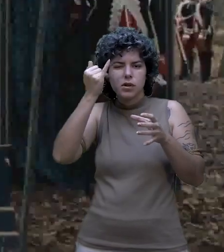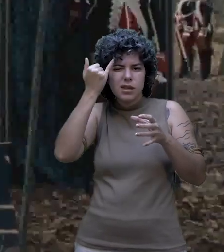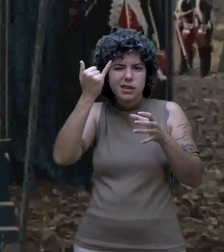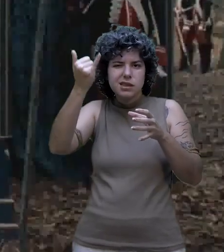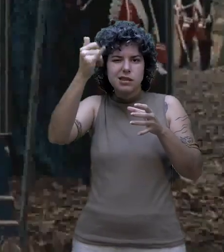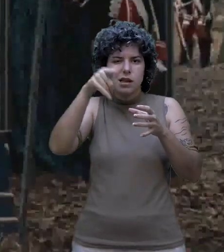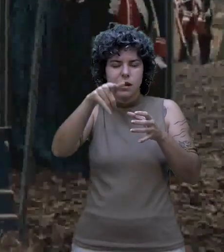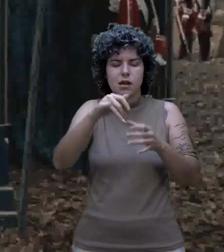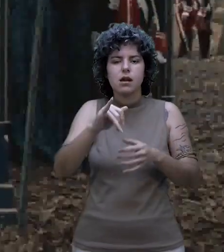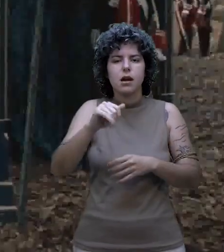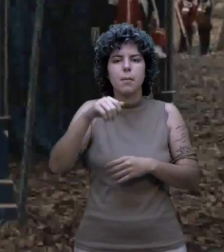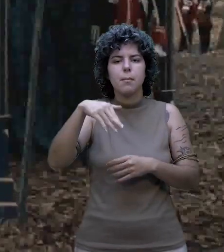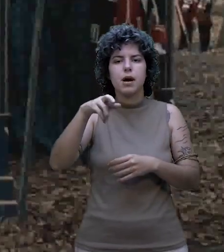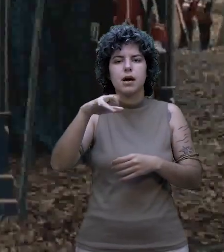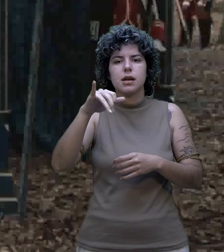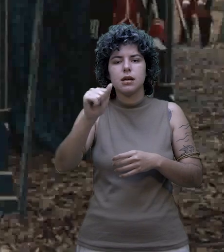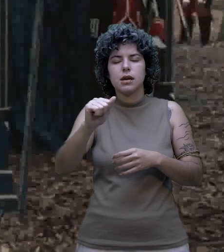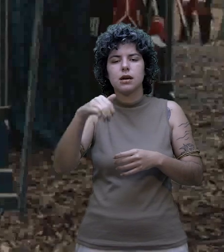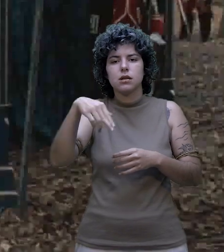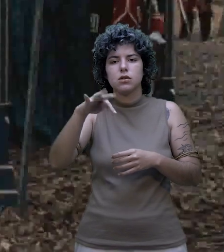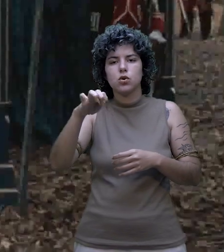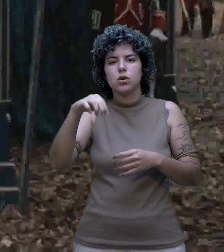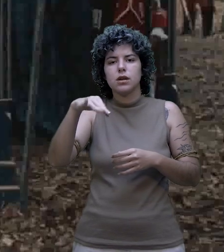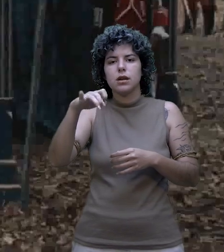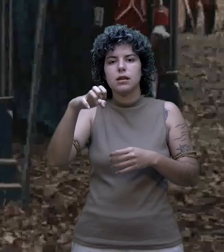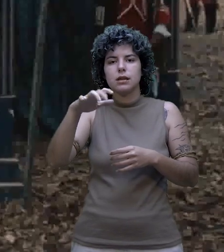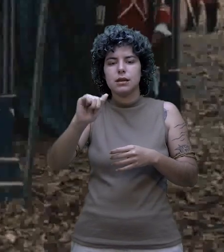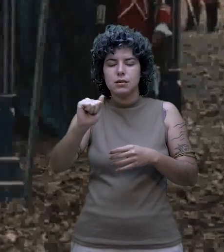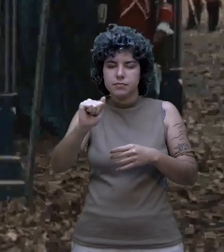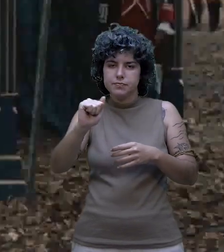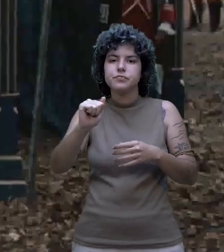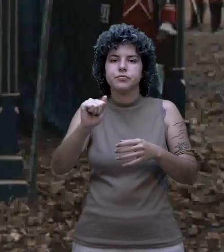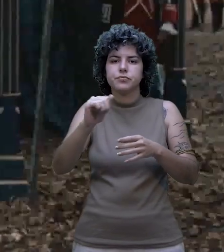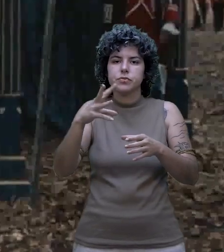de Maria Antonieta assim que ela adentra o território francês.